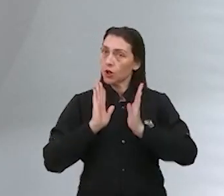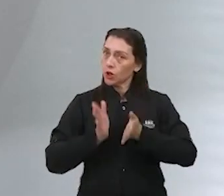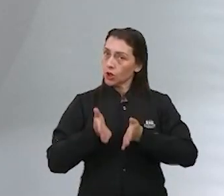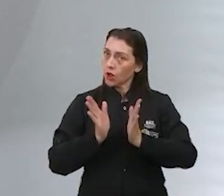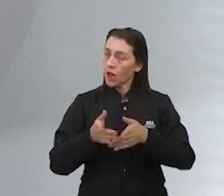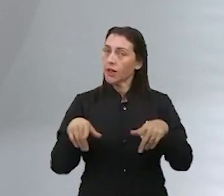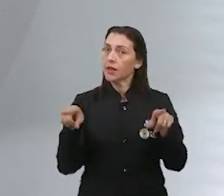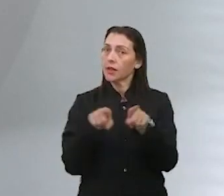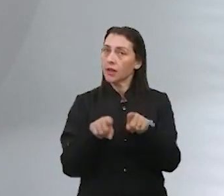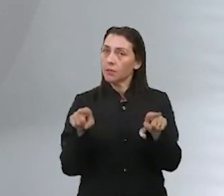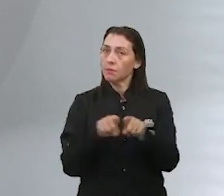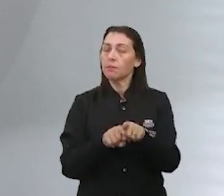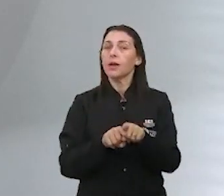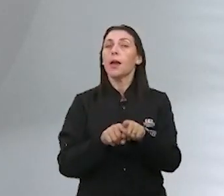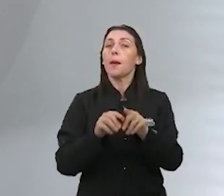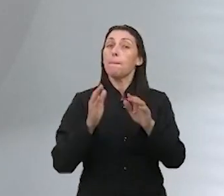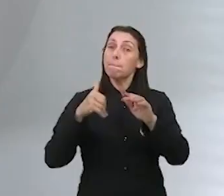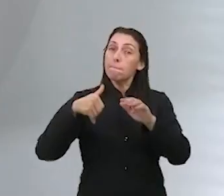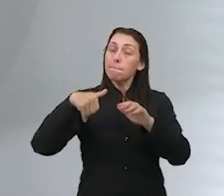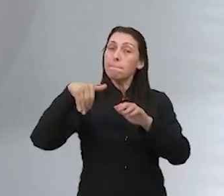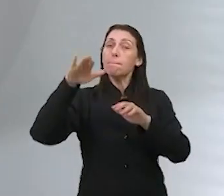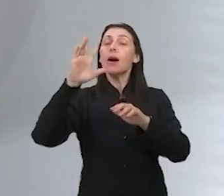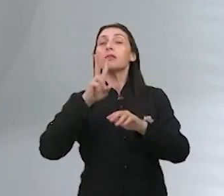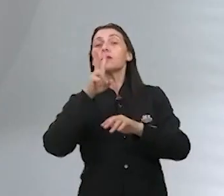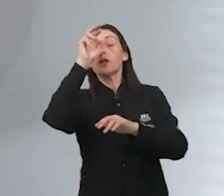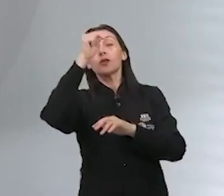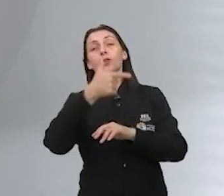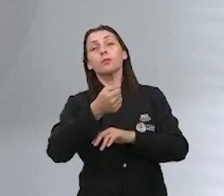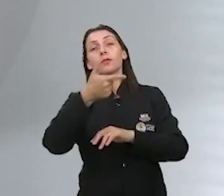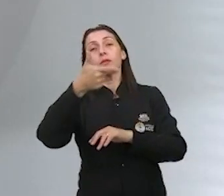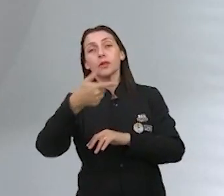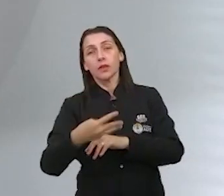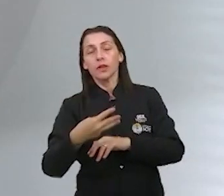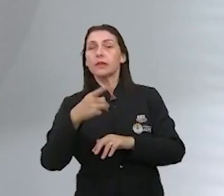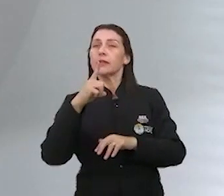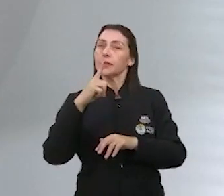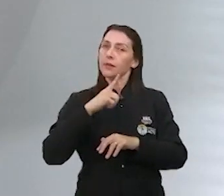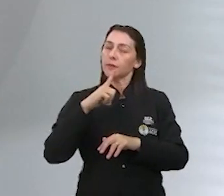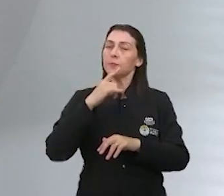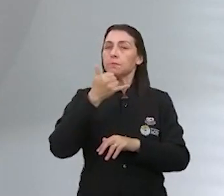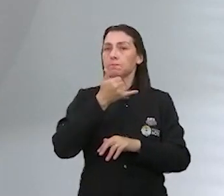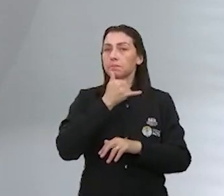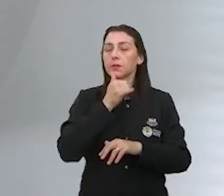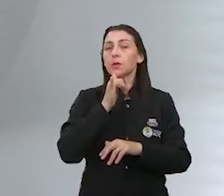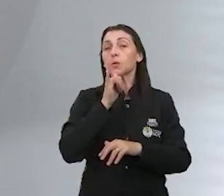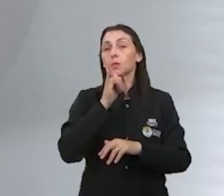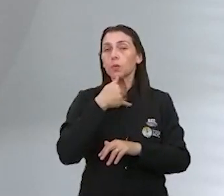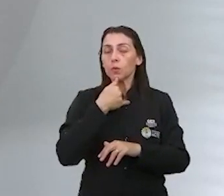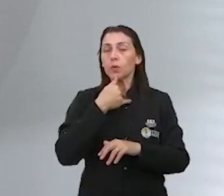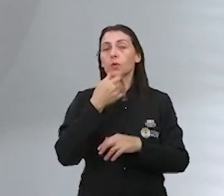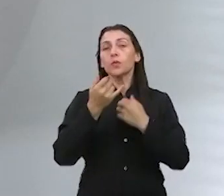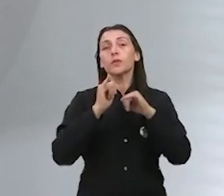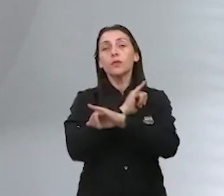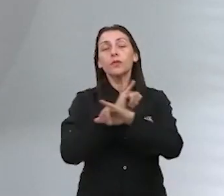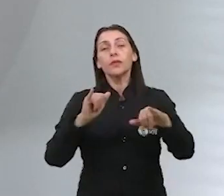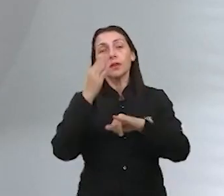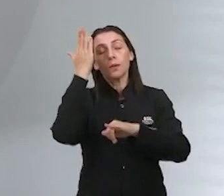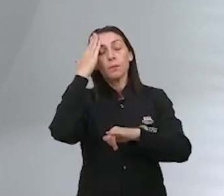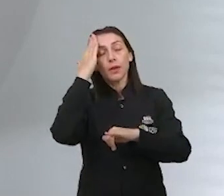os recordes de 2023. Então, infelizmente, a gente tem aí a triste notícia de saber